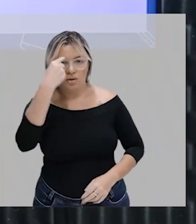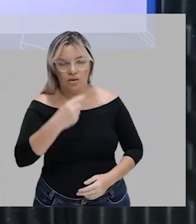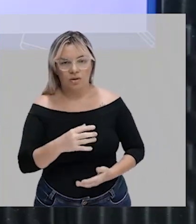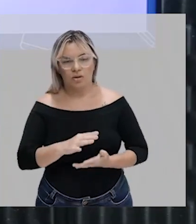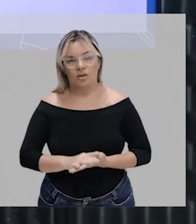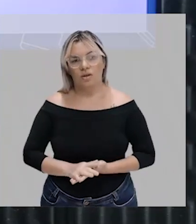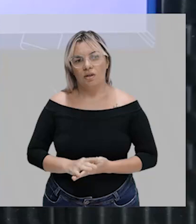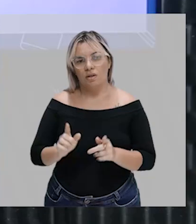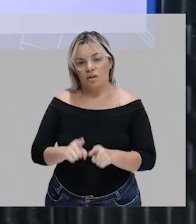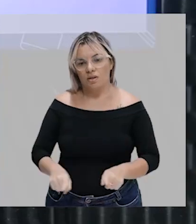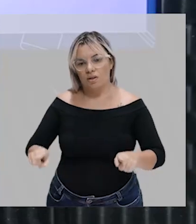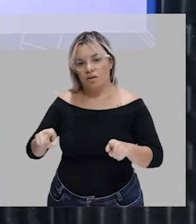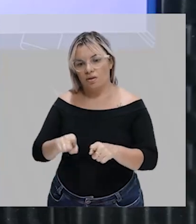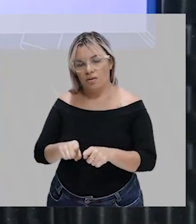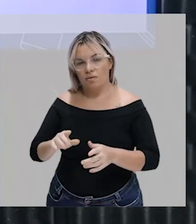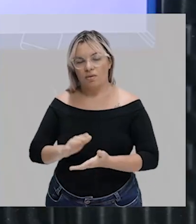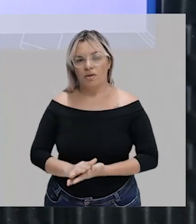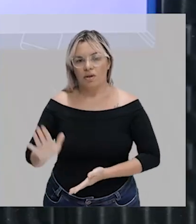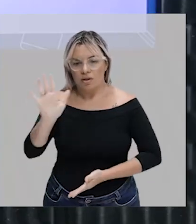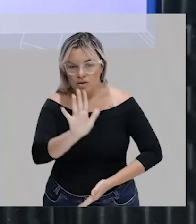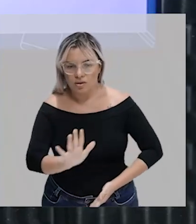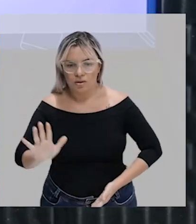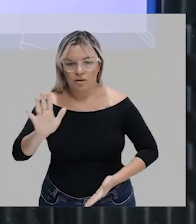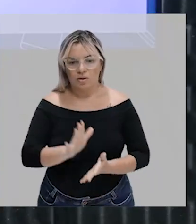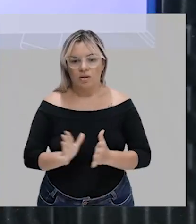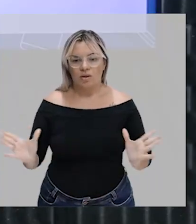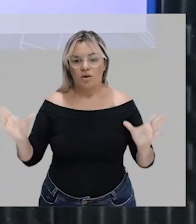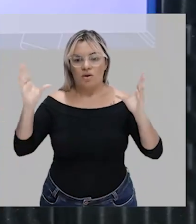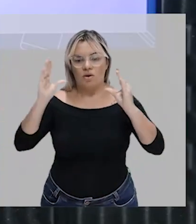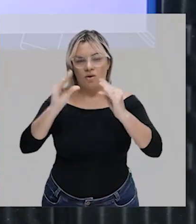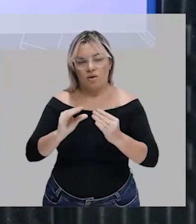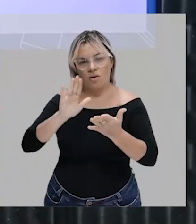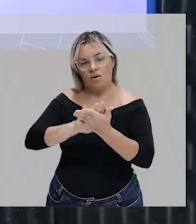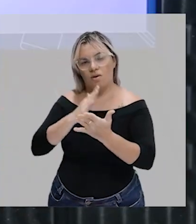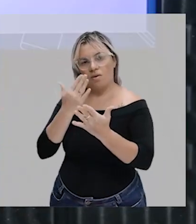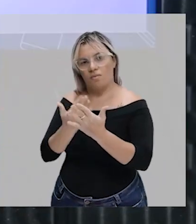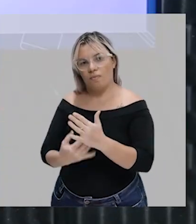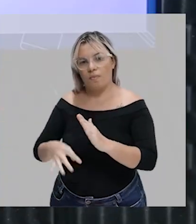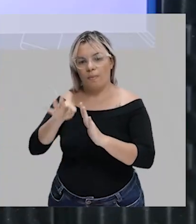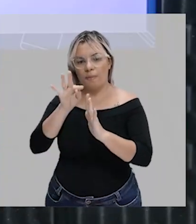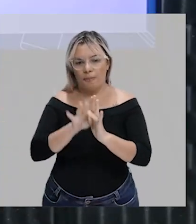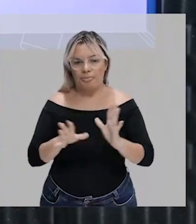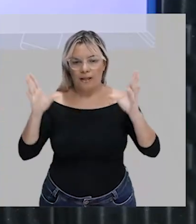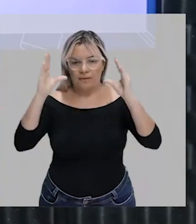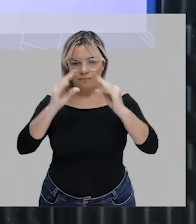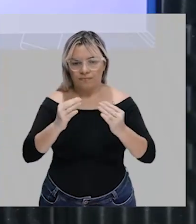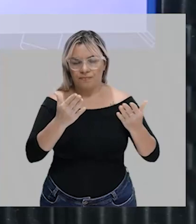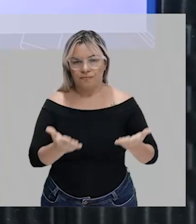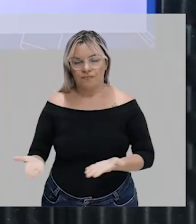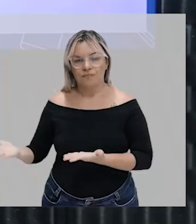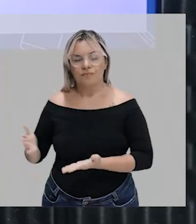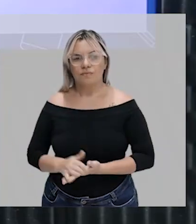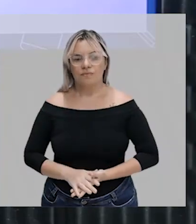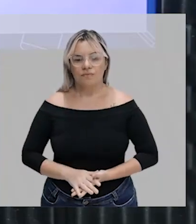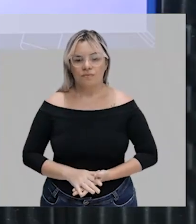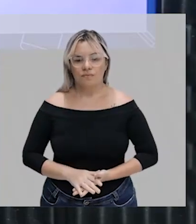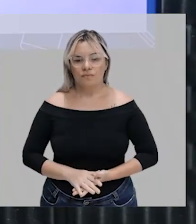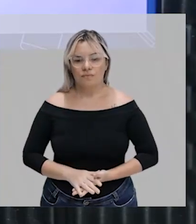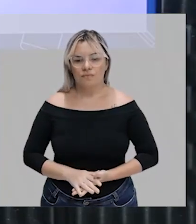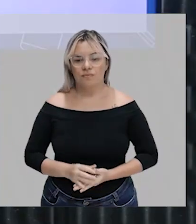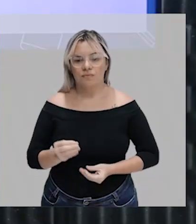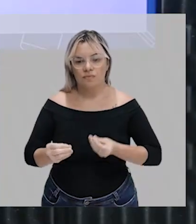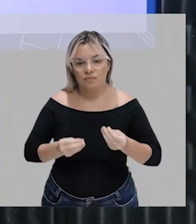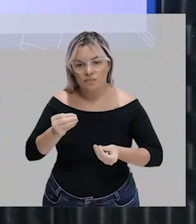suas nacionalidades, tá? Então, resumo sobre interpretação de texto. Vamos fazer um resumão. Então, o que vem a ser? É o ato